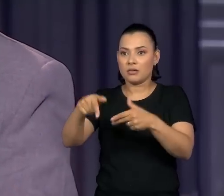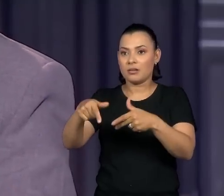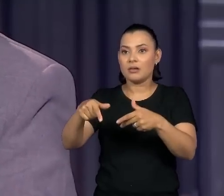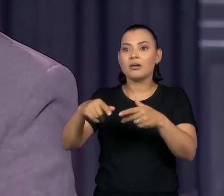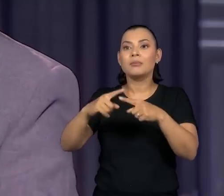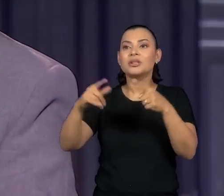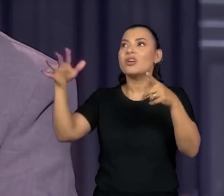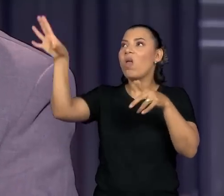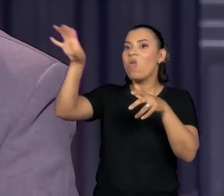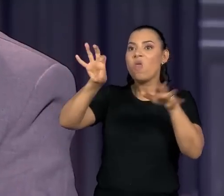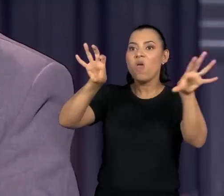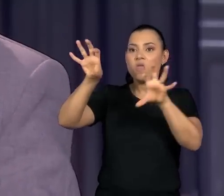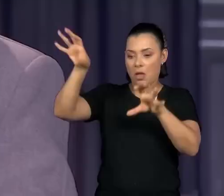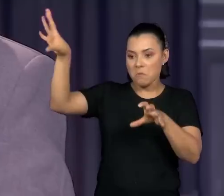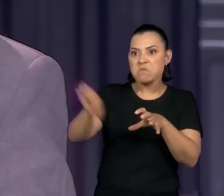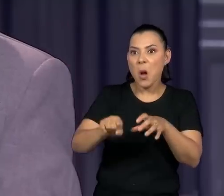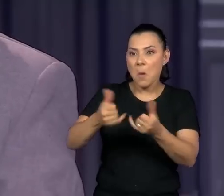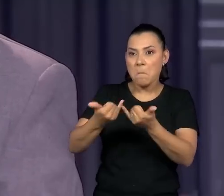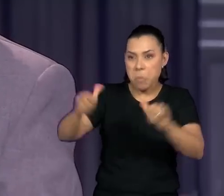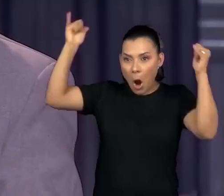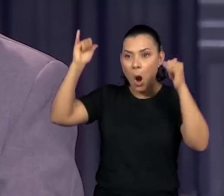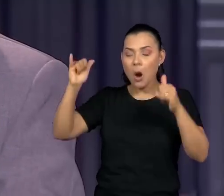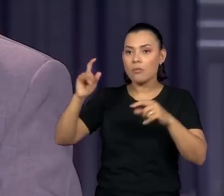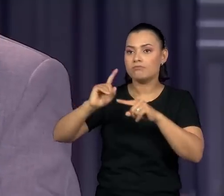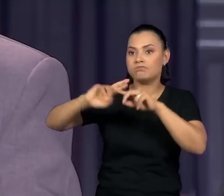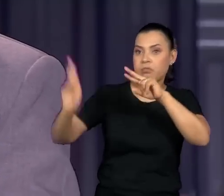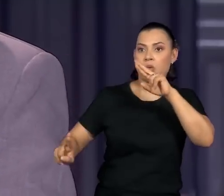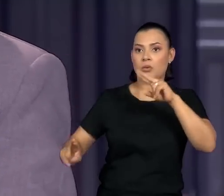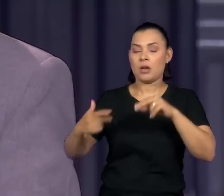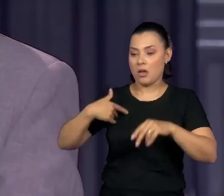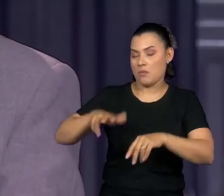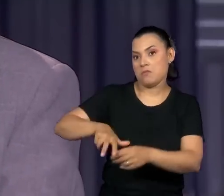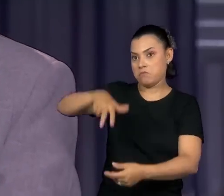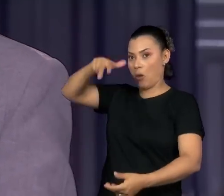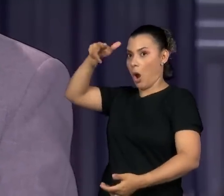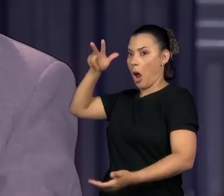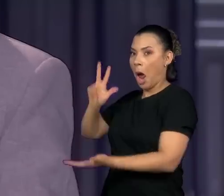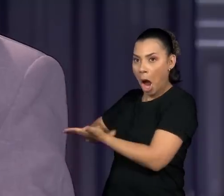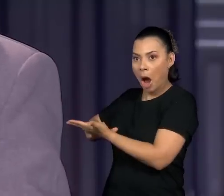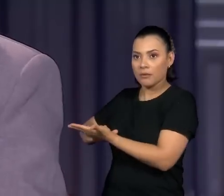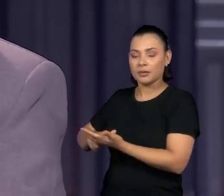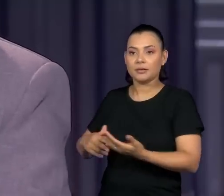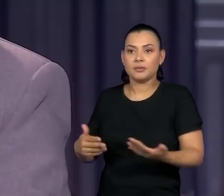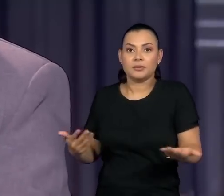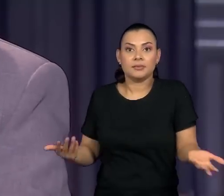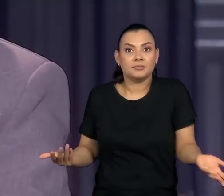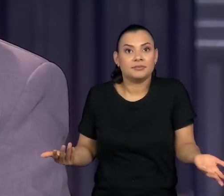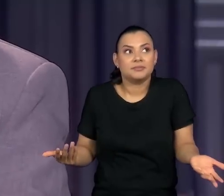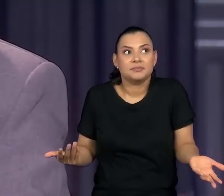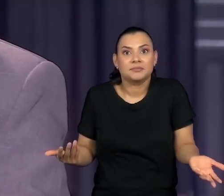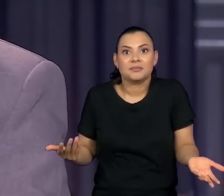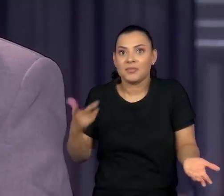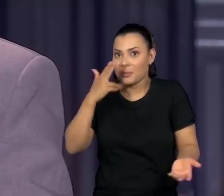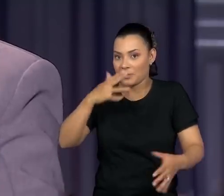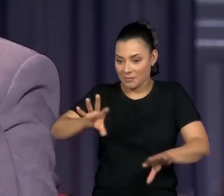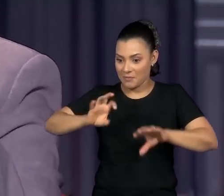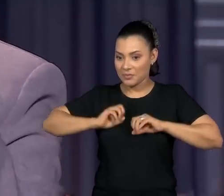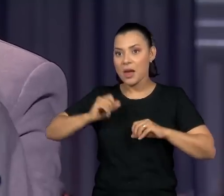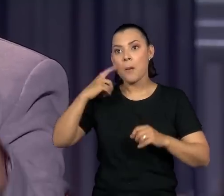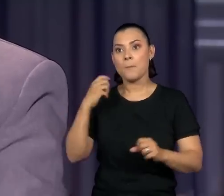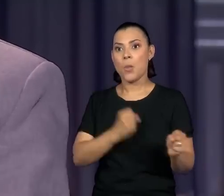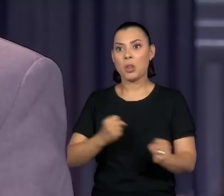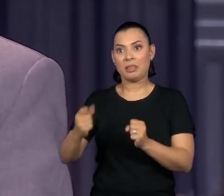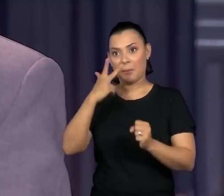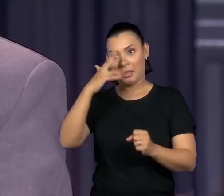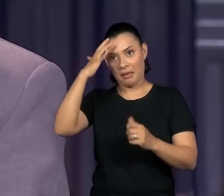de para-raio, o raio pegou perto de mim e eu voei longe. Sério? E talvez eu tenha ganho poderes aí, né? Um